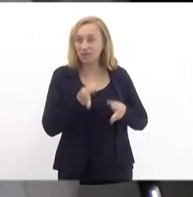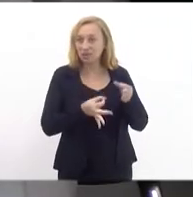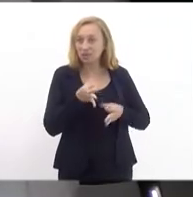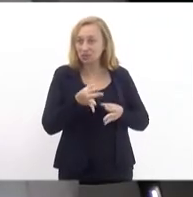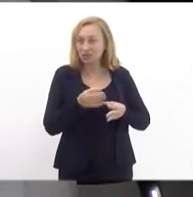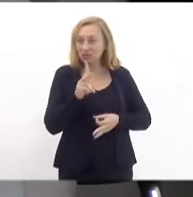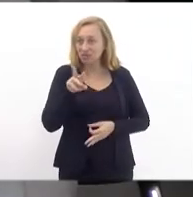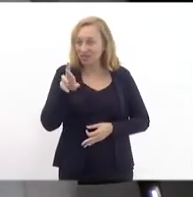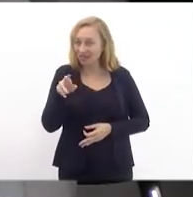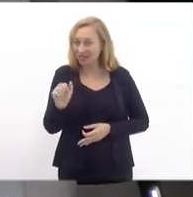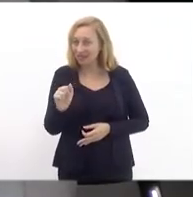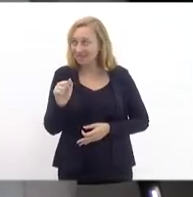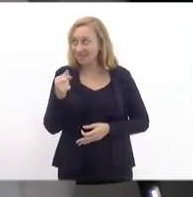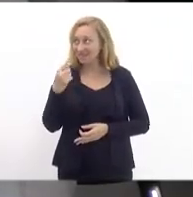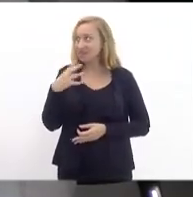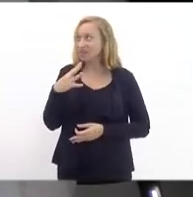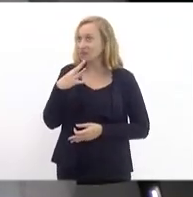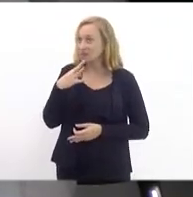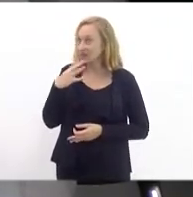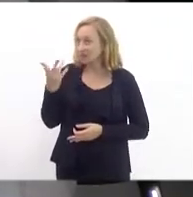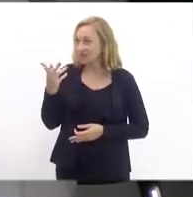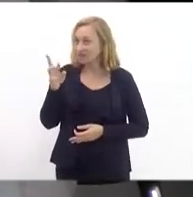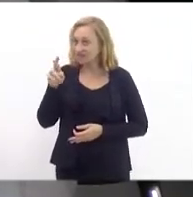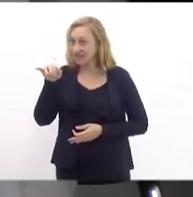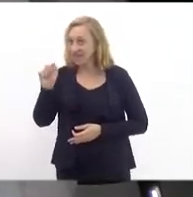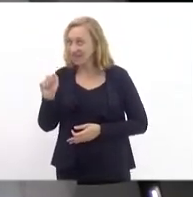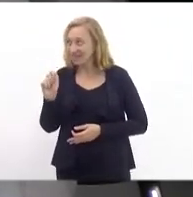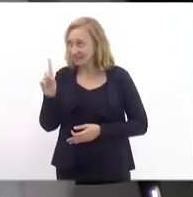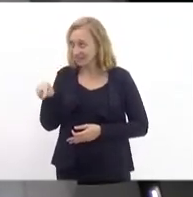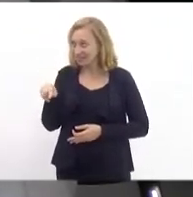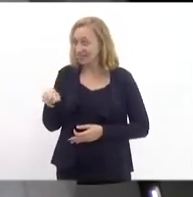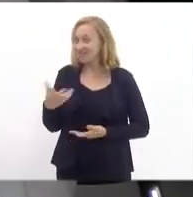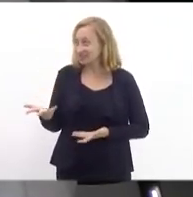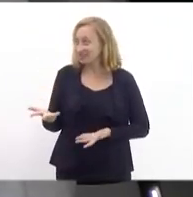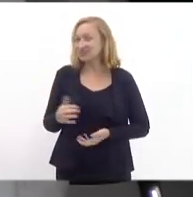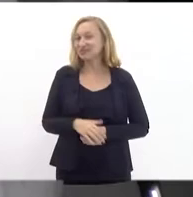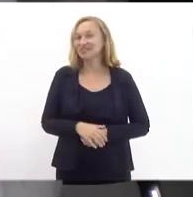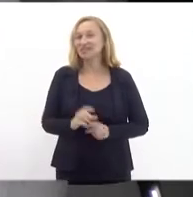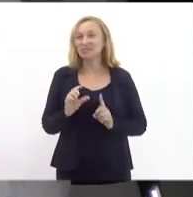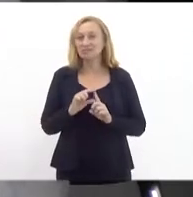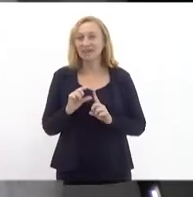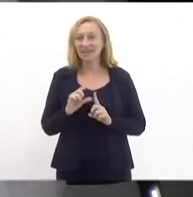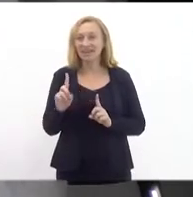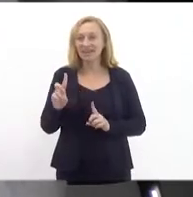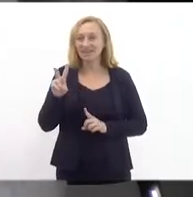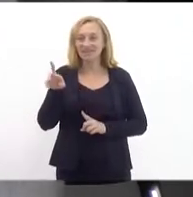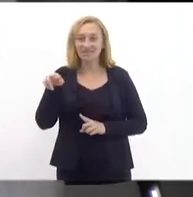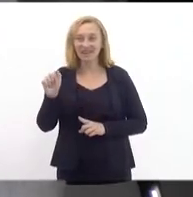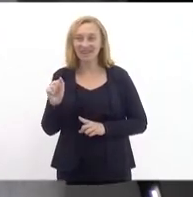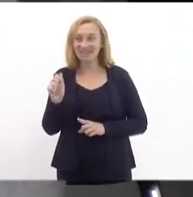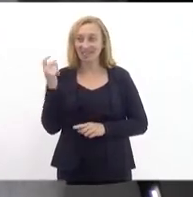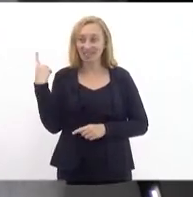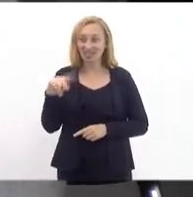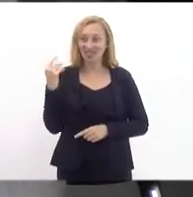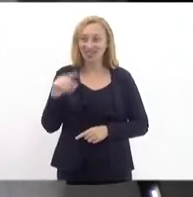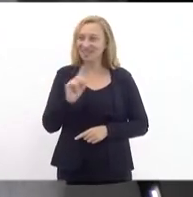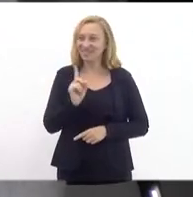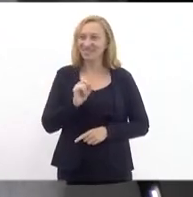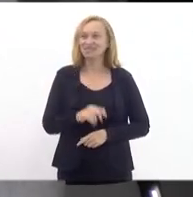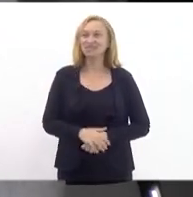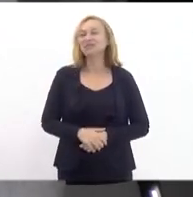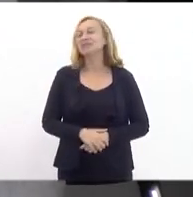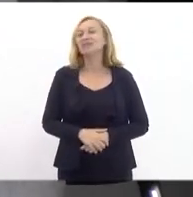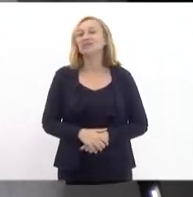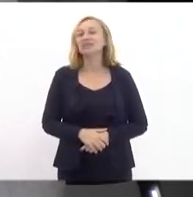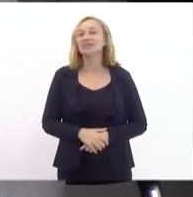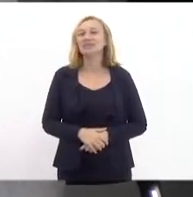Sob vara, a senhora conhece que é um termo jurídico, não é vara simbólica, não é vara de marmelo, não. Nem de goiaba.